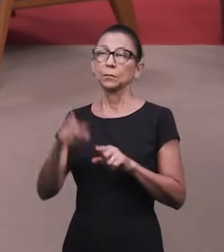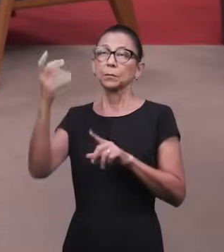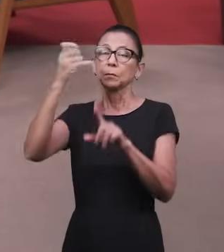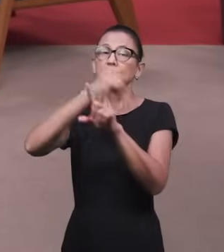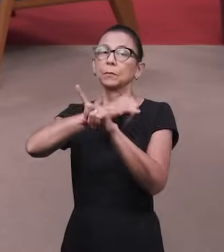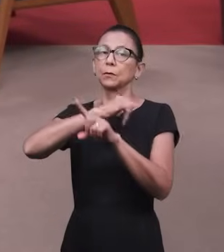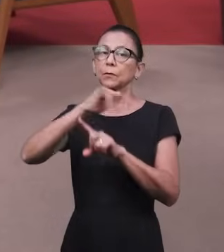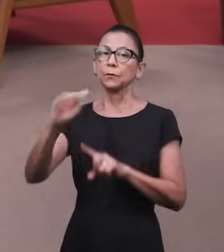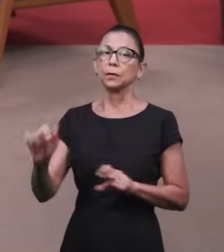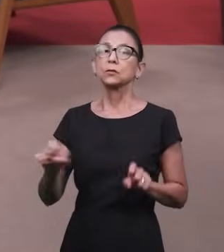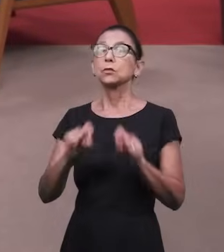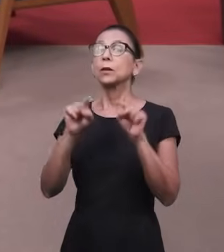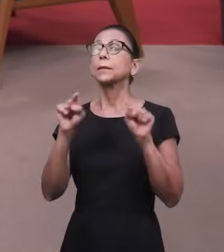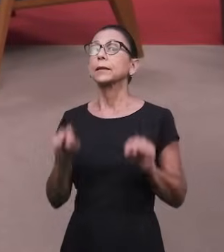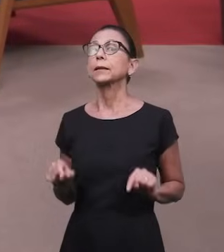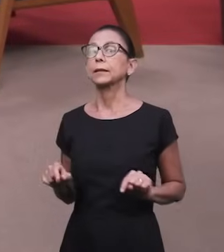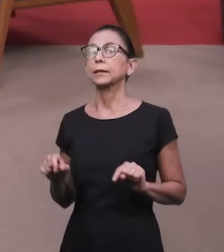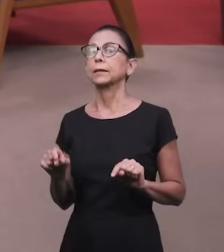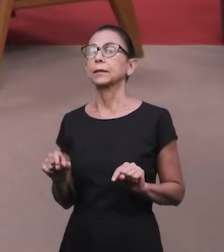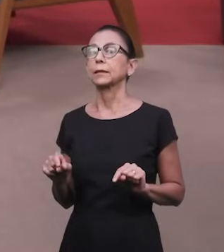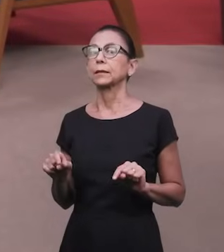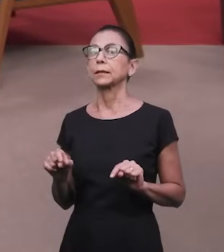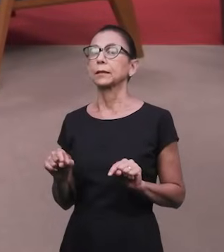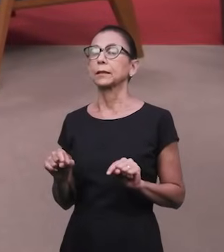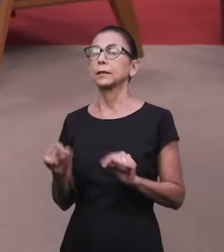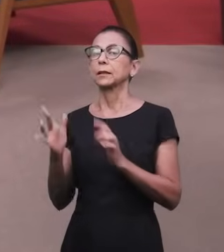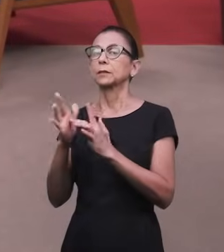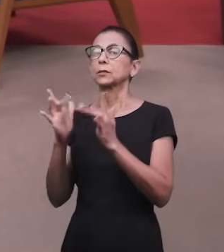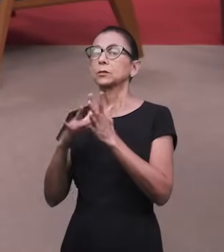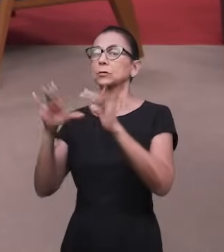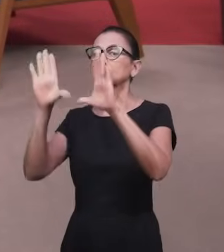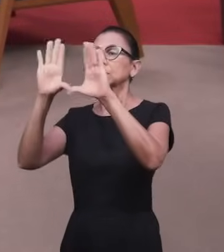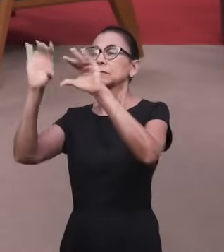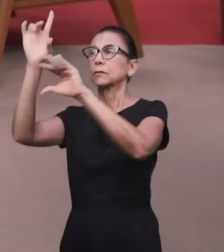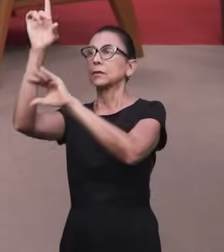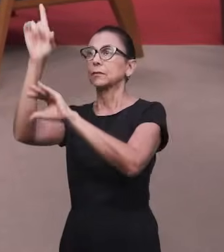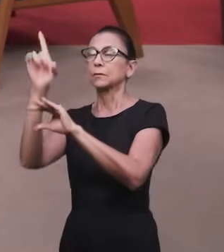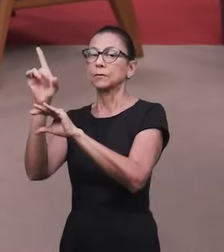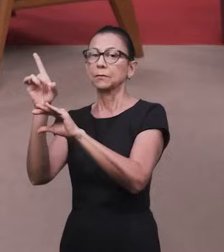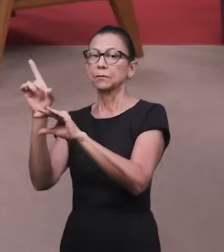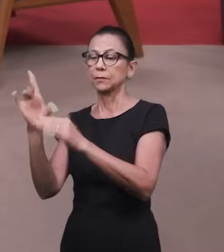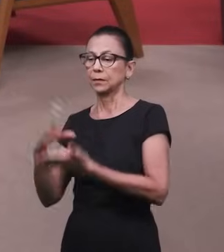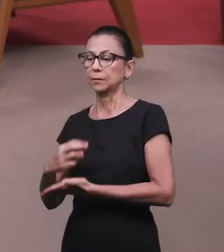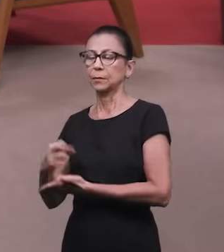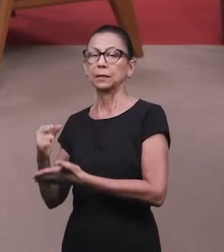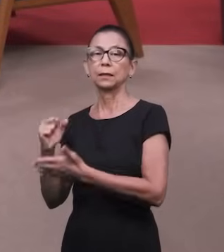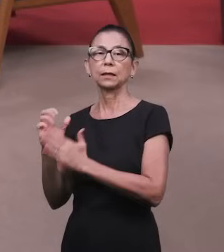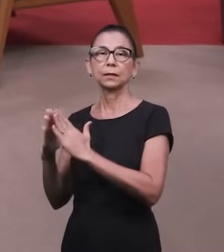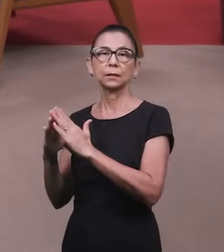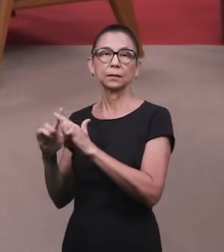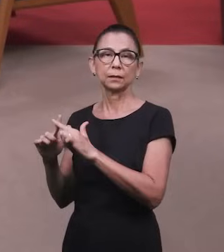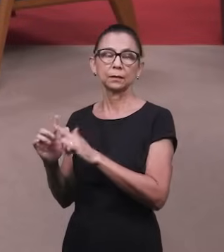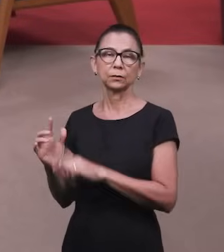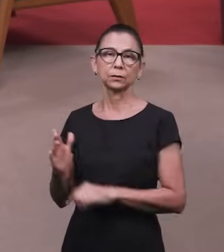momento do arrebatamento, da volta do Senhor Jesus. Glória a Jesus. Glórias a Deus. Há uma expressão que